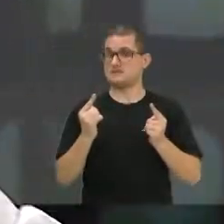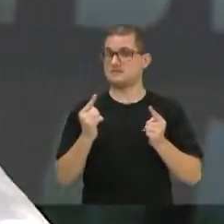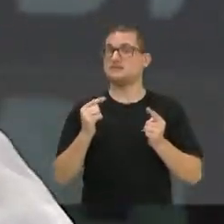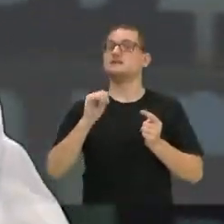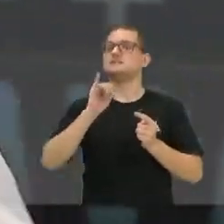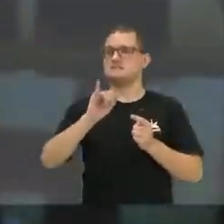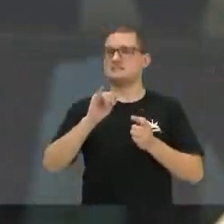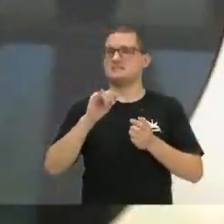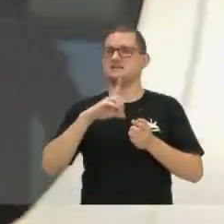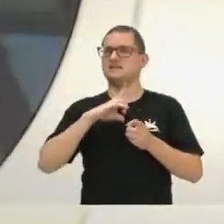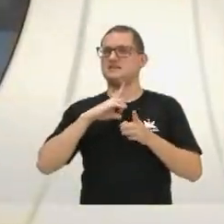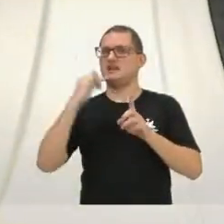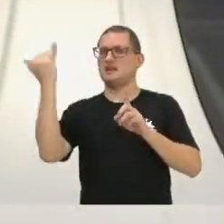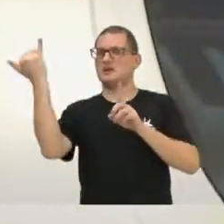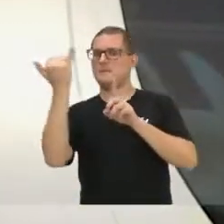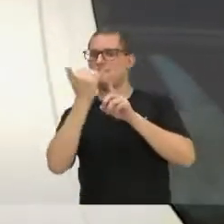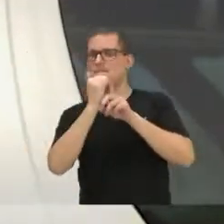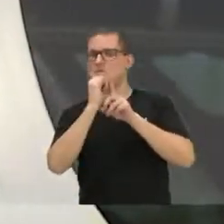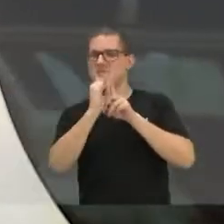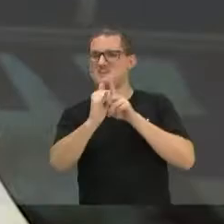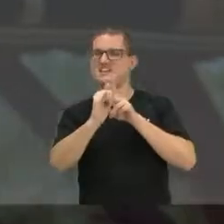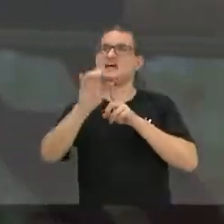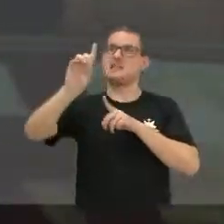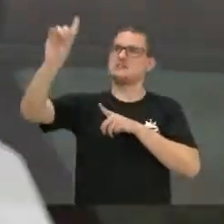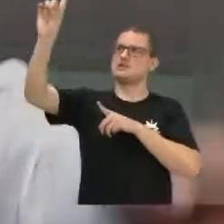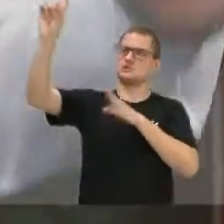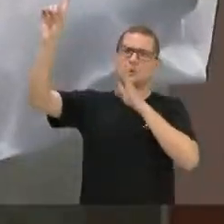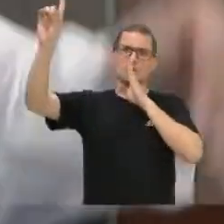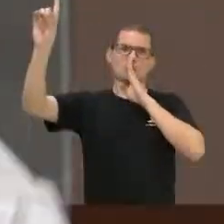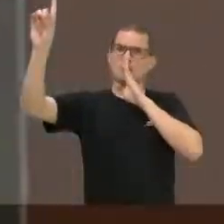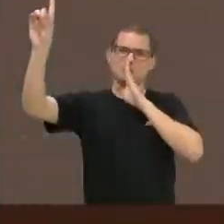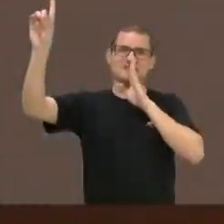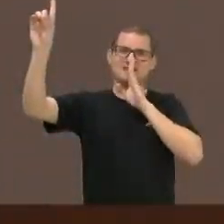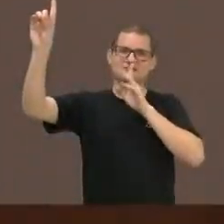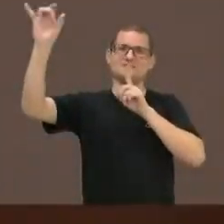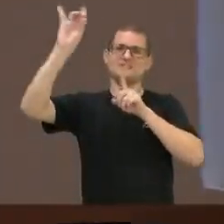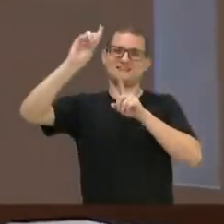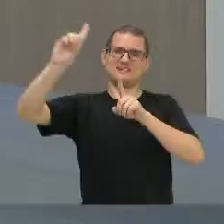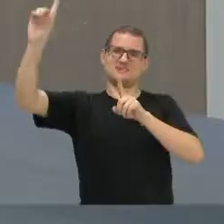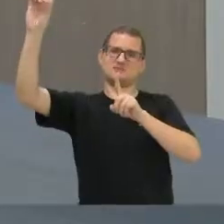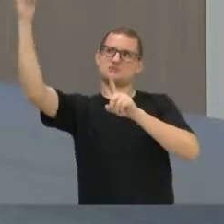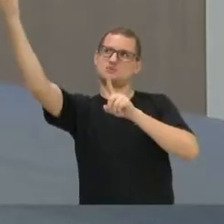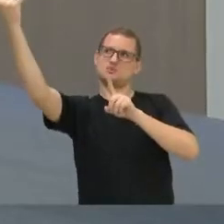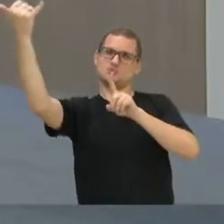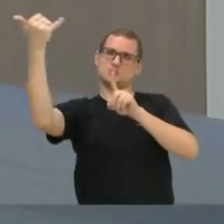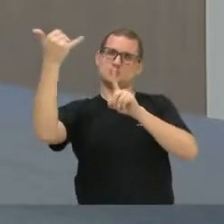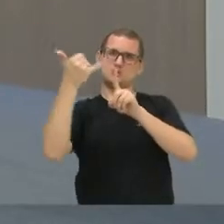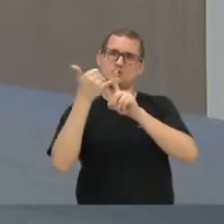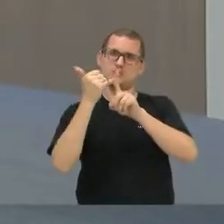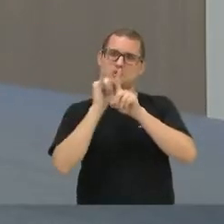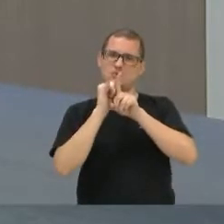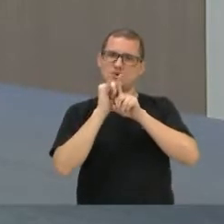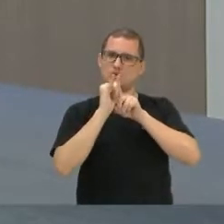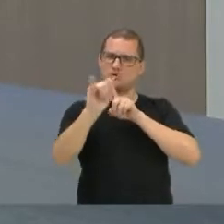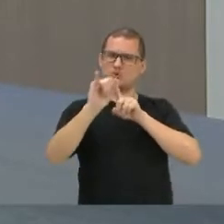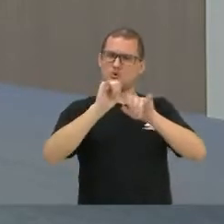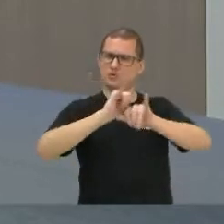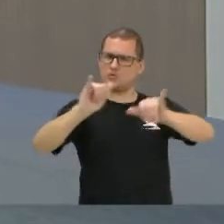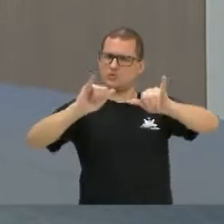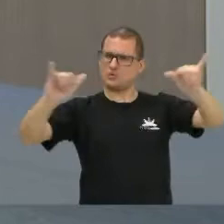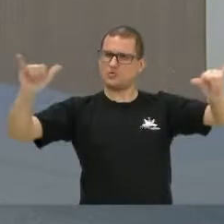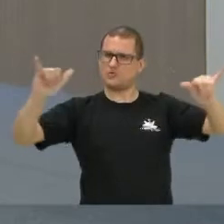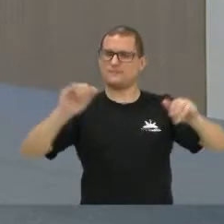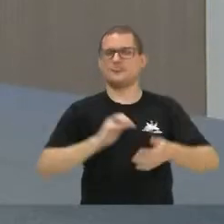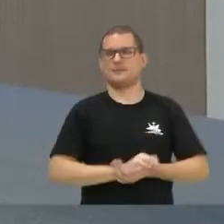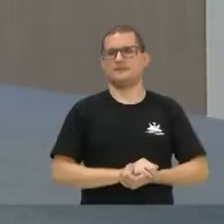profetas deus não terá sido calado a cigam mais um pouco mais e aí a outra